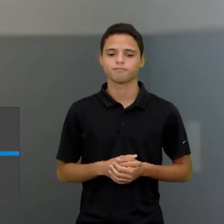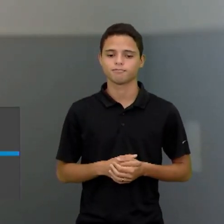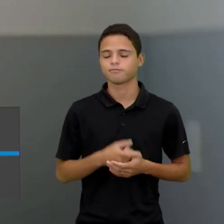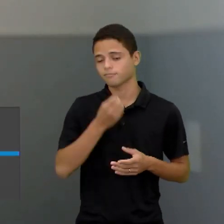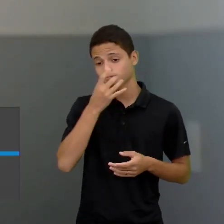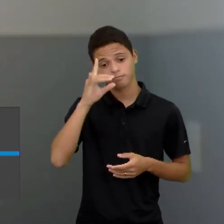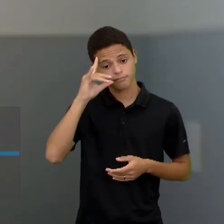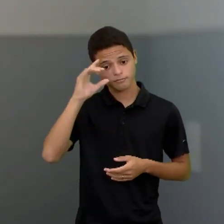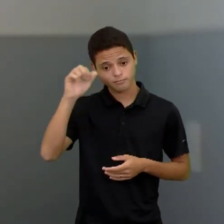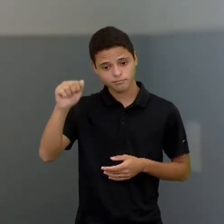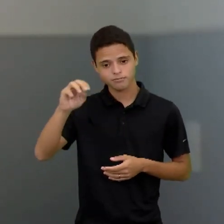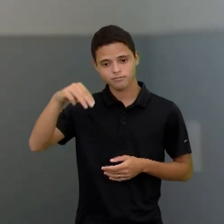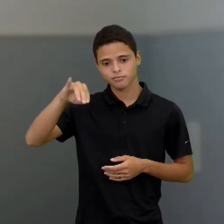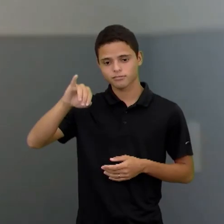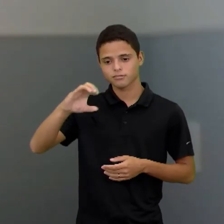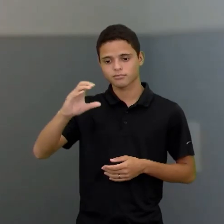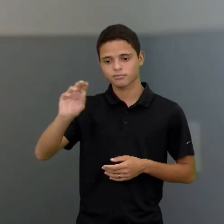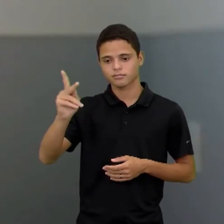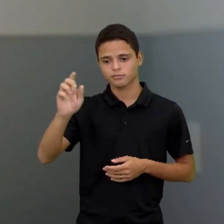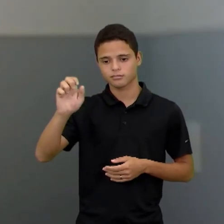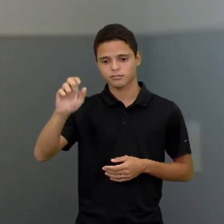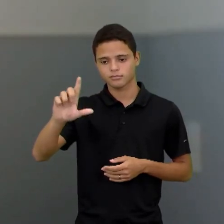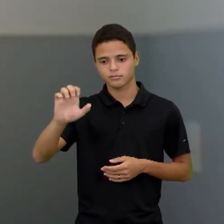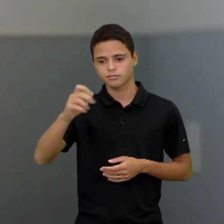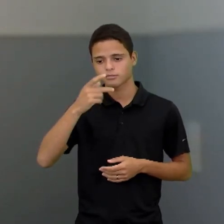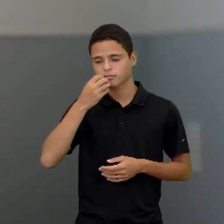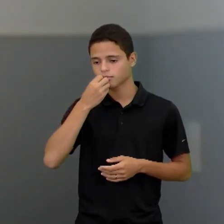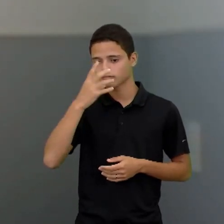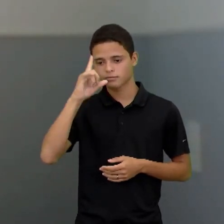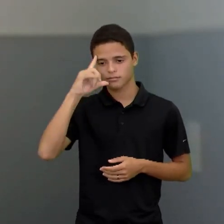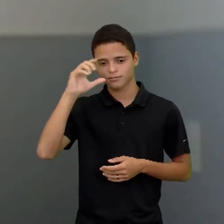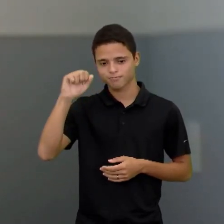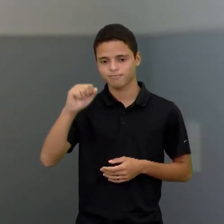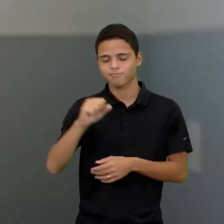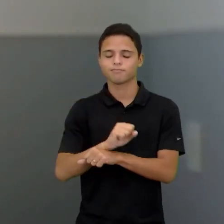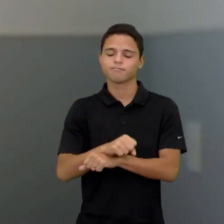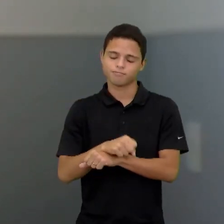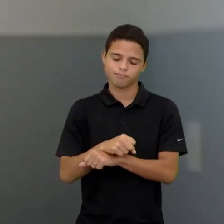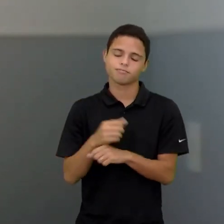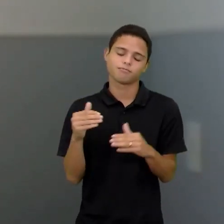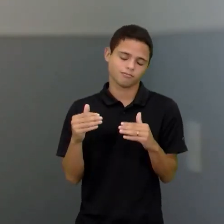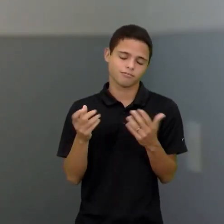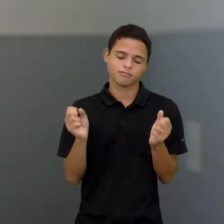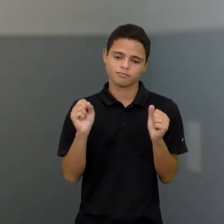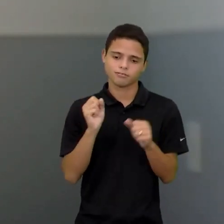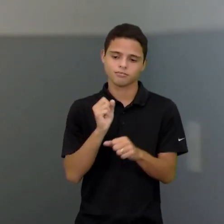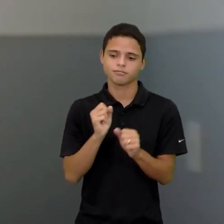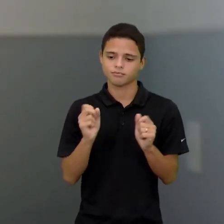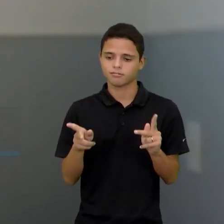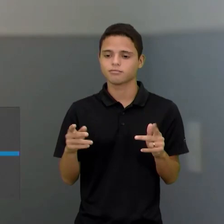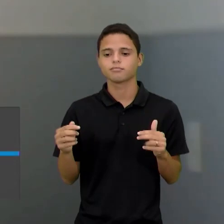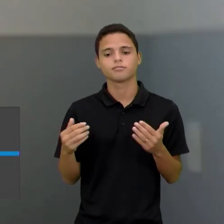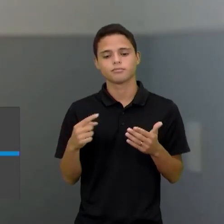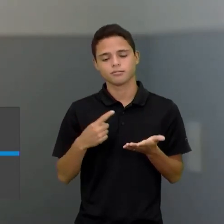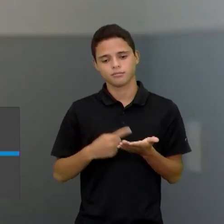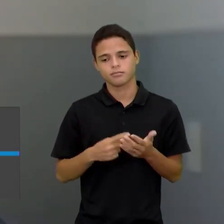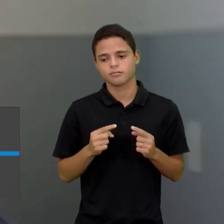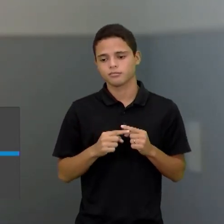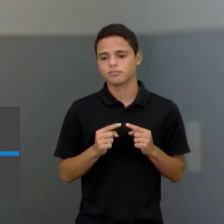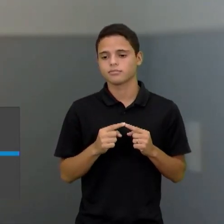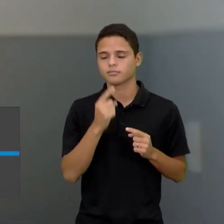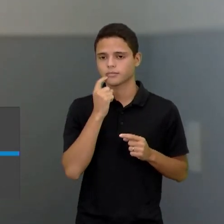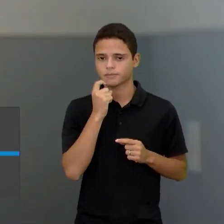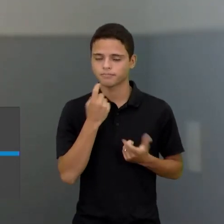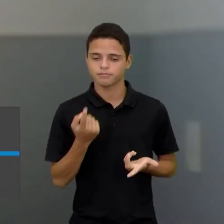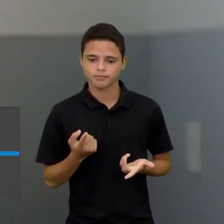Bem, bom dia, Michele, bom dia a todos. É isso, Michele. Eu acho que se fosse uma coisa